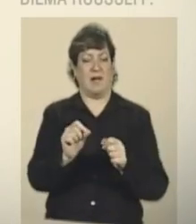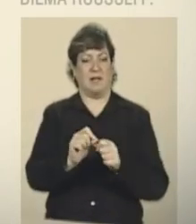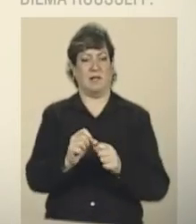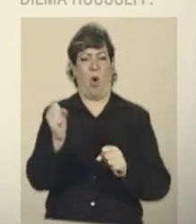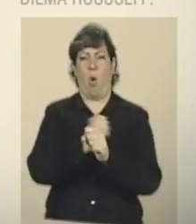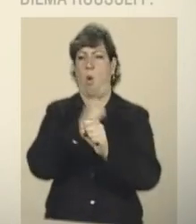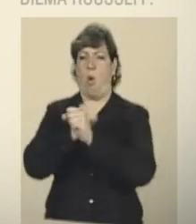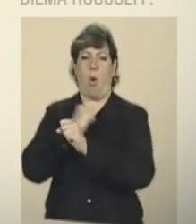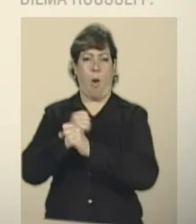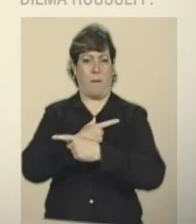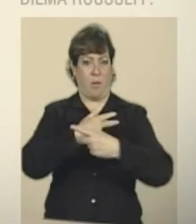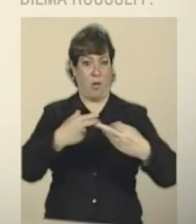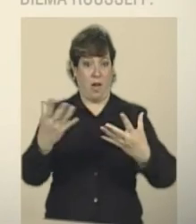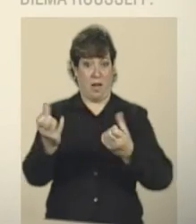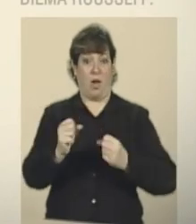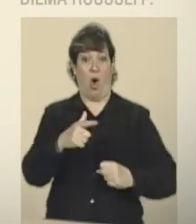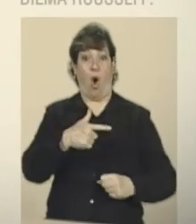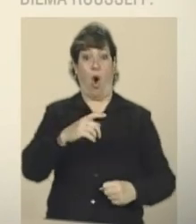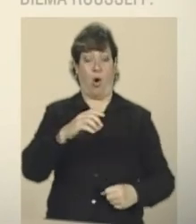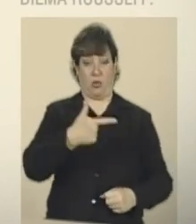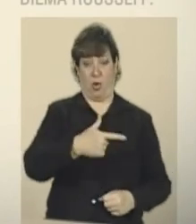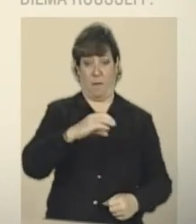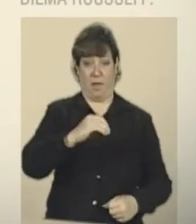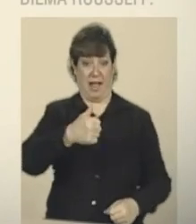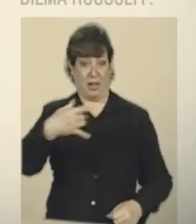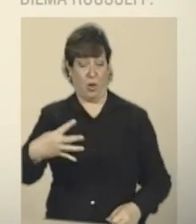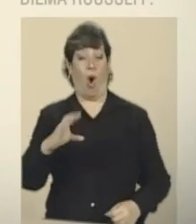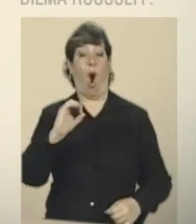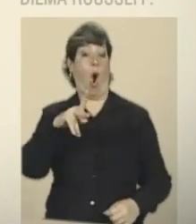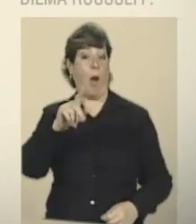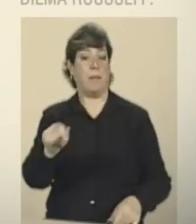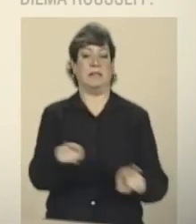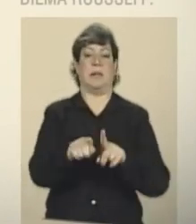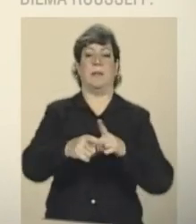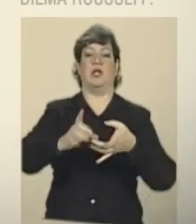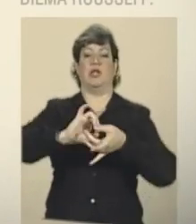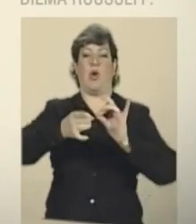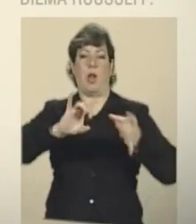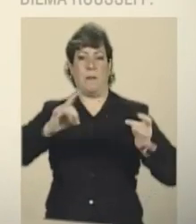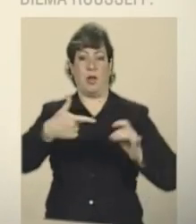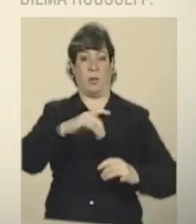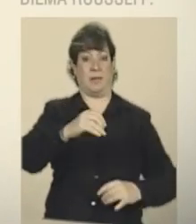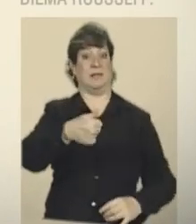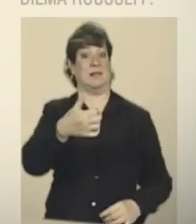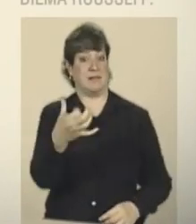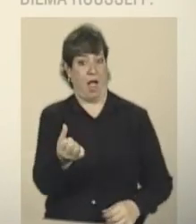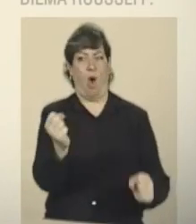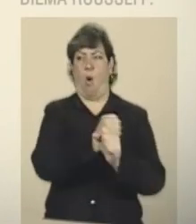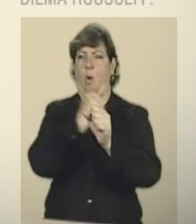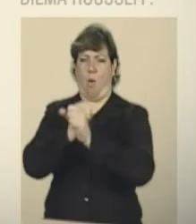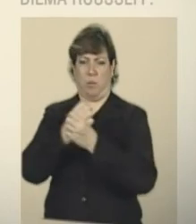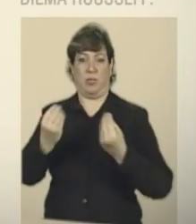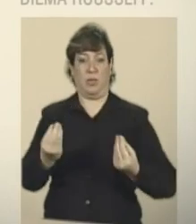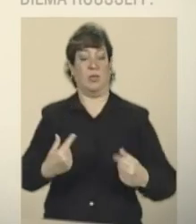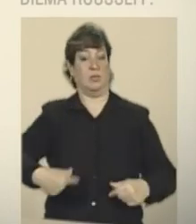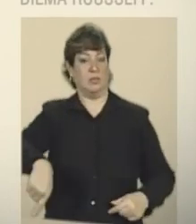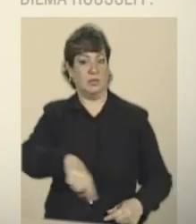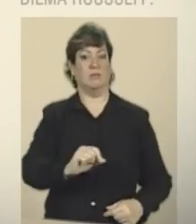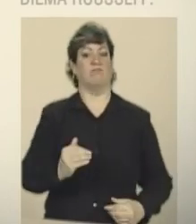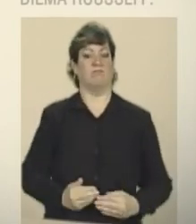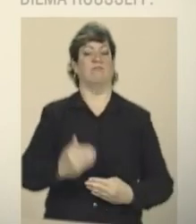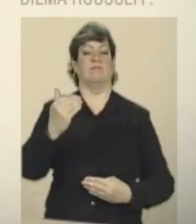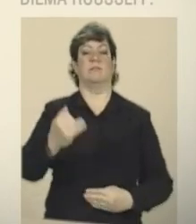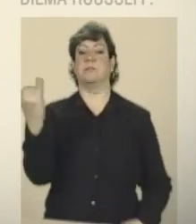de qualidade para receber a Copa do Mundo de 2014 e os jogos olímpicos de2016 são